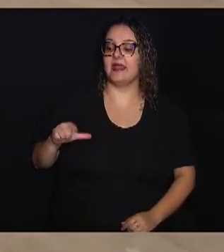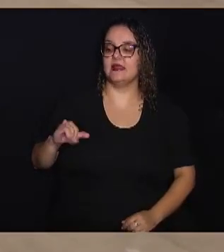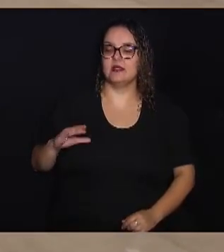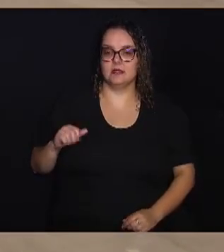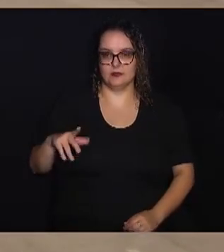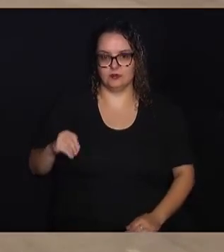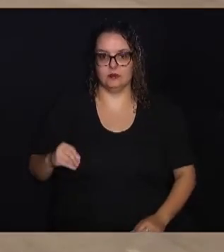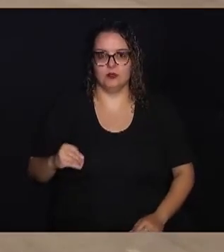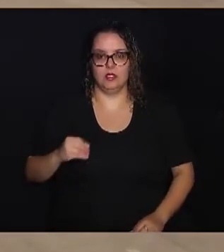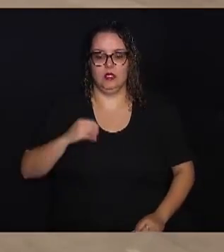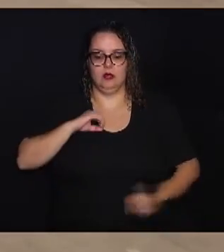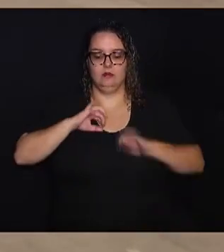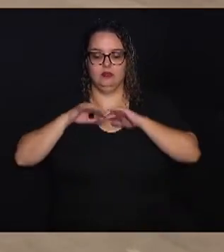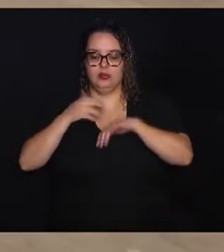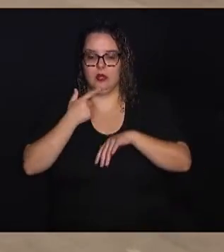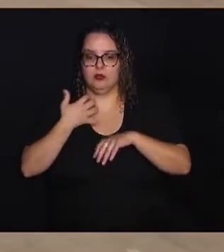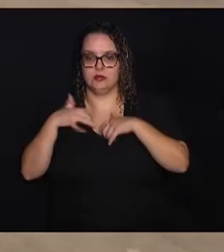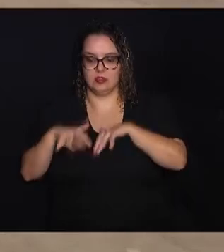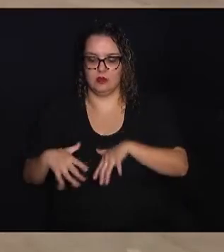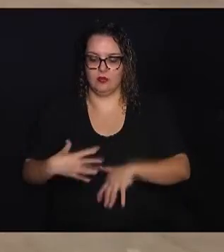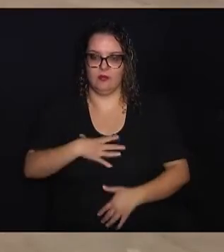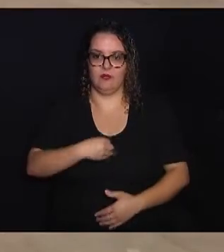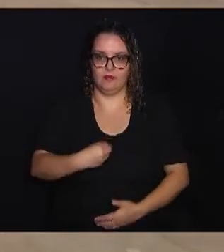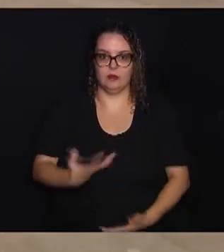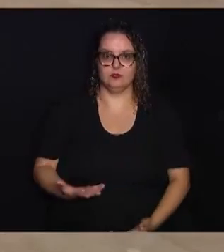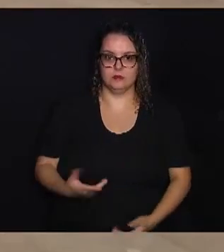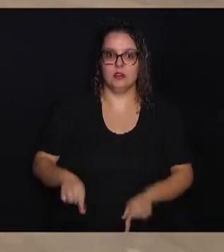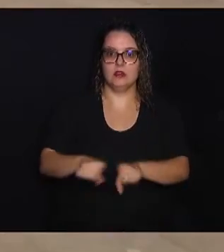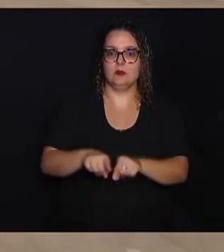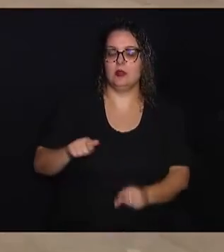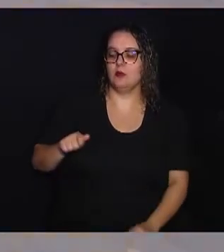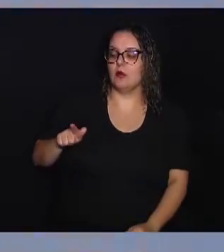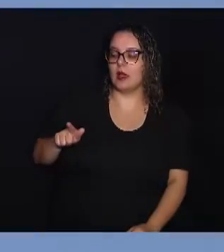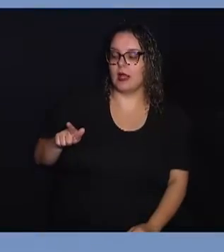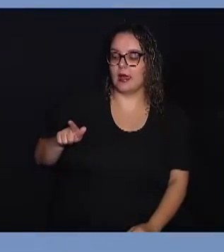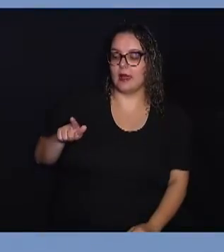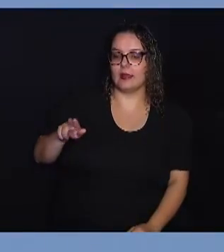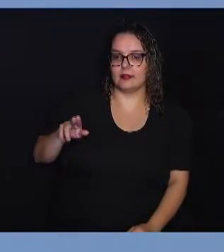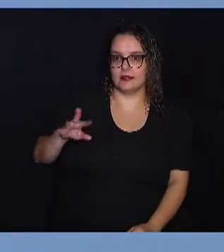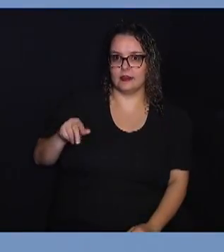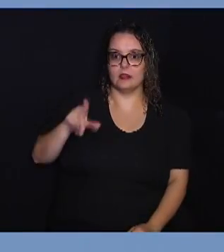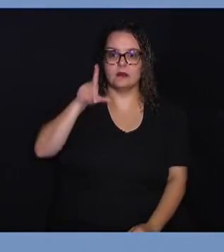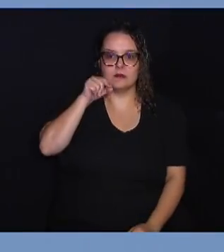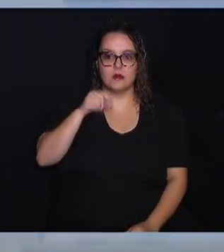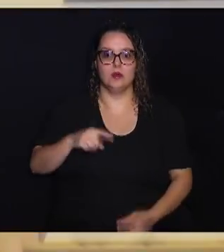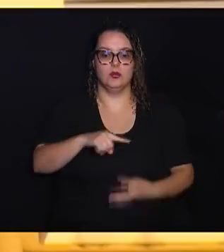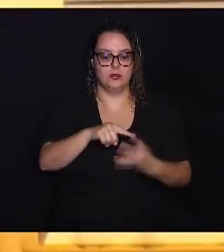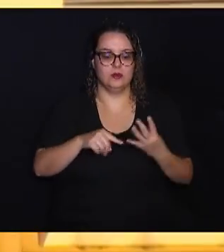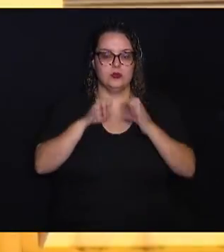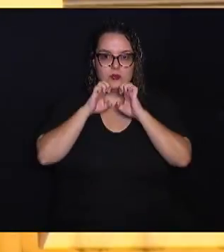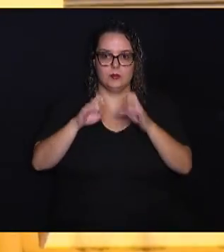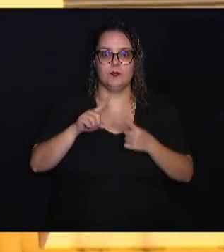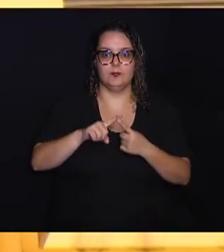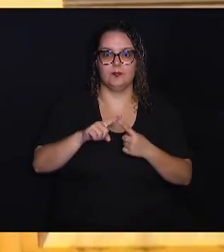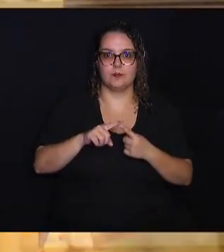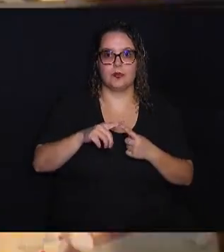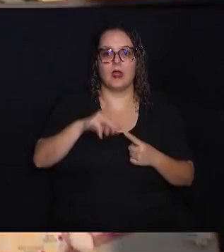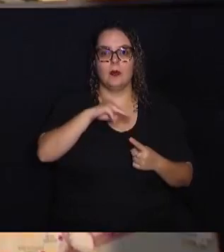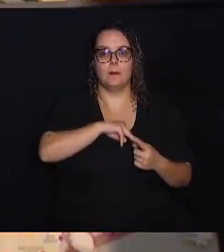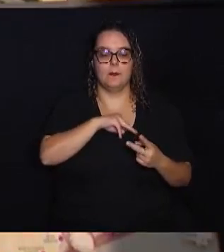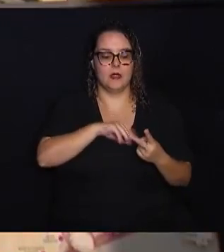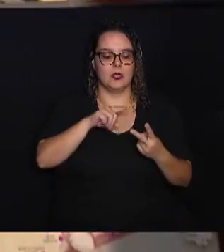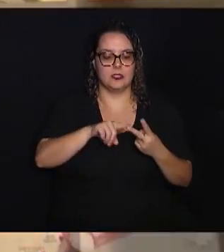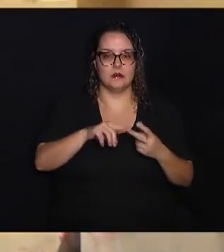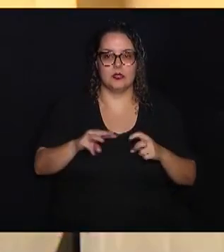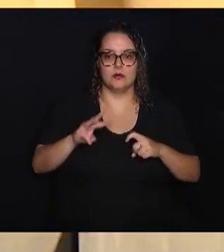a sabedoria. Nós temos os 4 evangelistas, na fachada dela, que é Mateus, Marcos, João